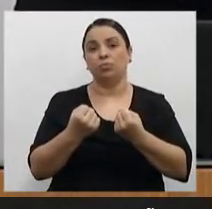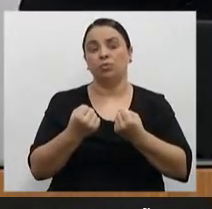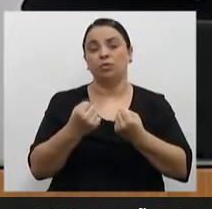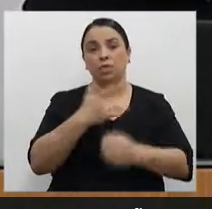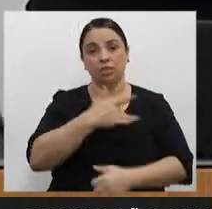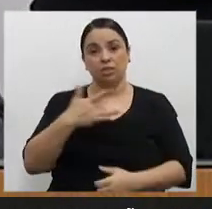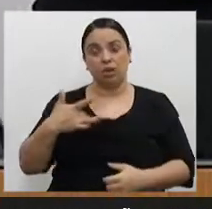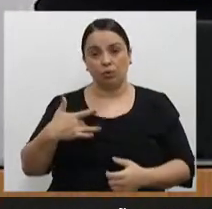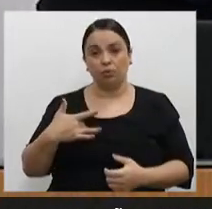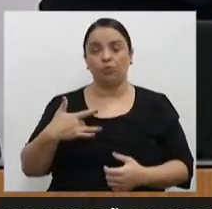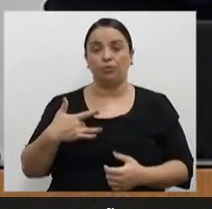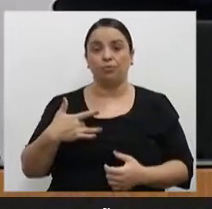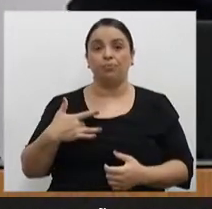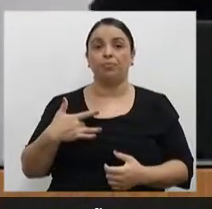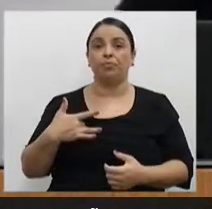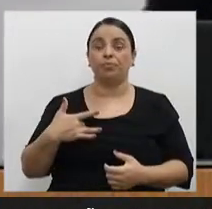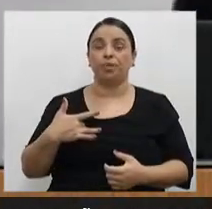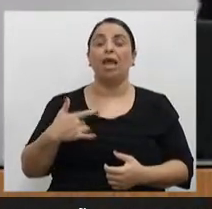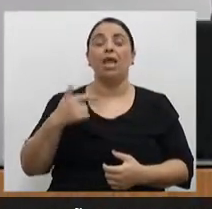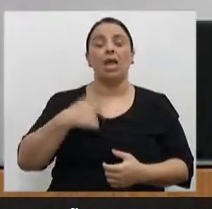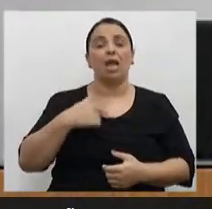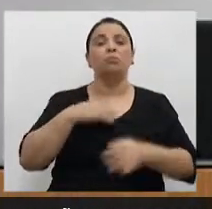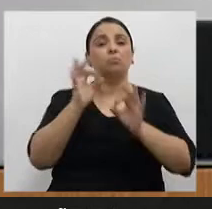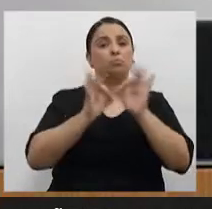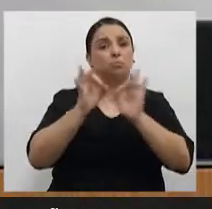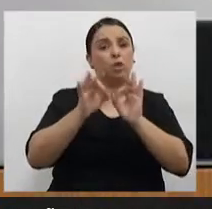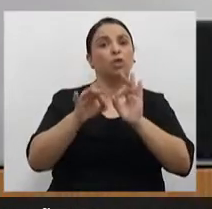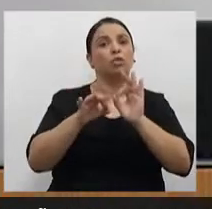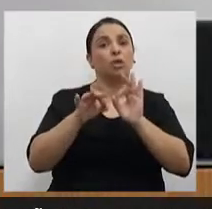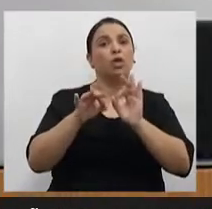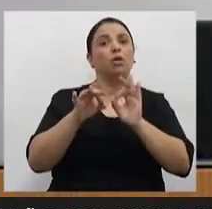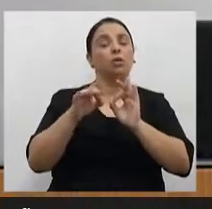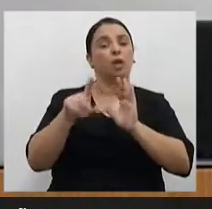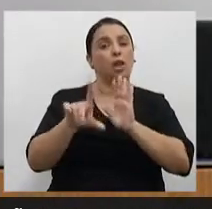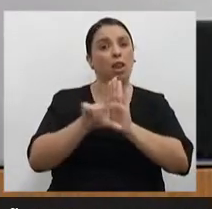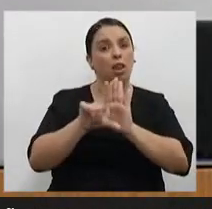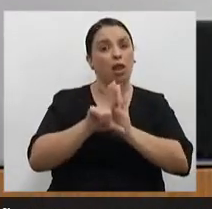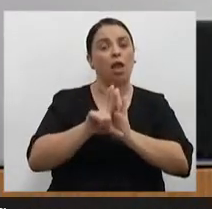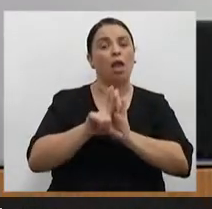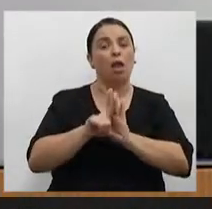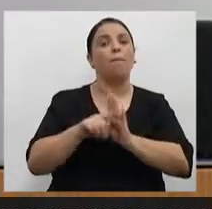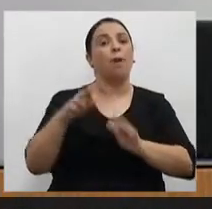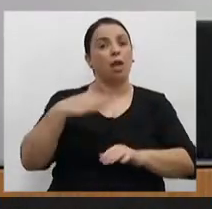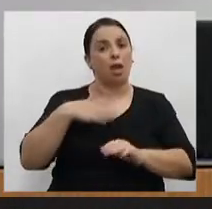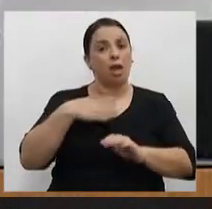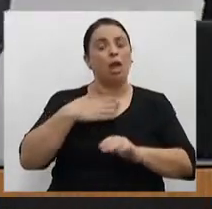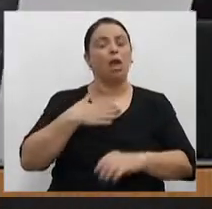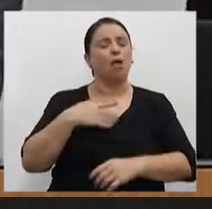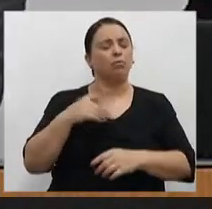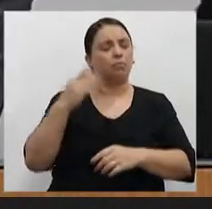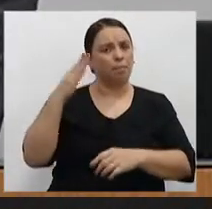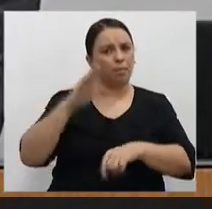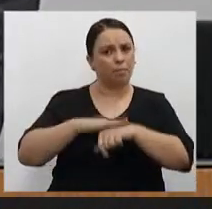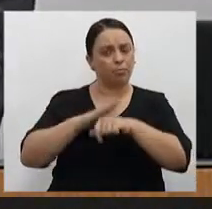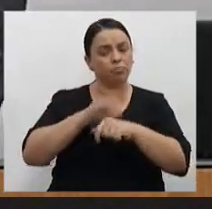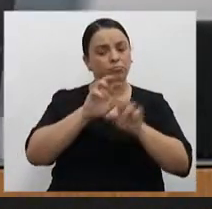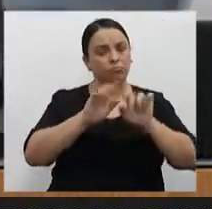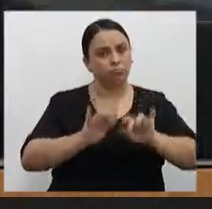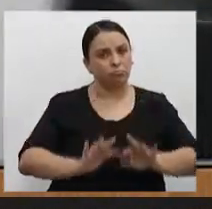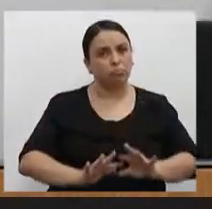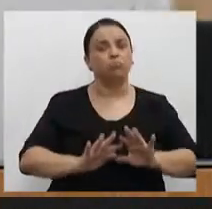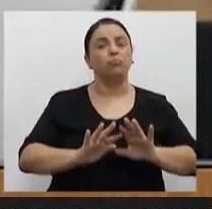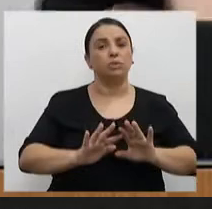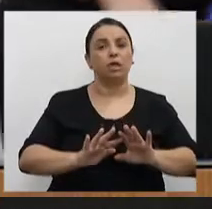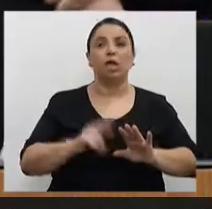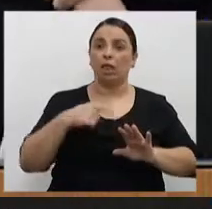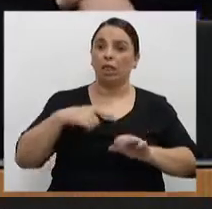8464/2021, de minha autoria, e quando propus esse requerimento, né, tendo o apoio aí de todos os membros da comissão,